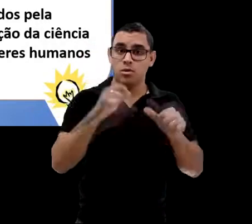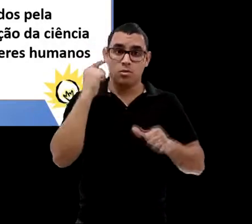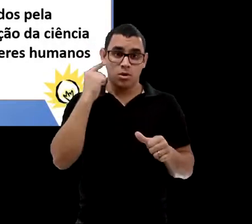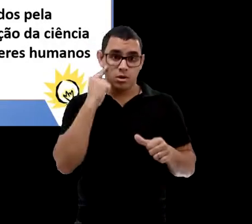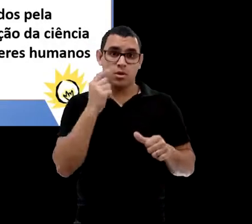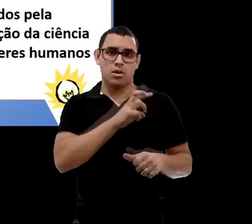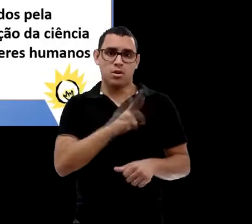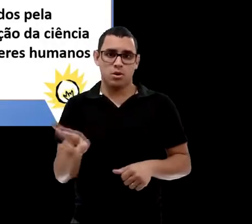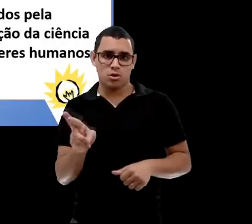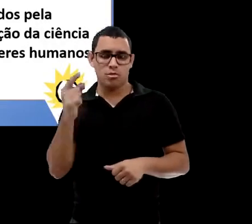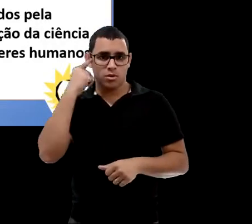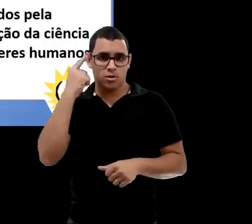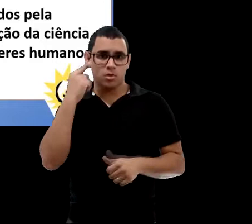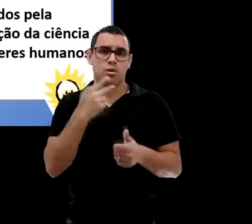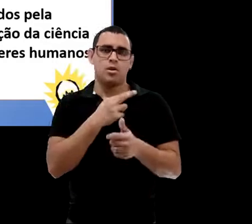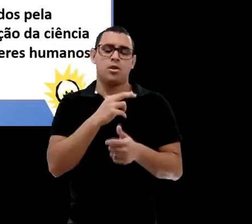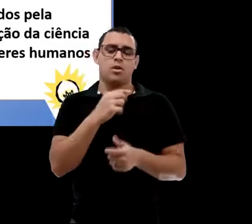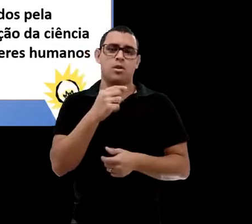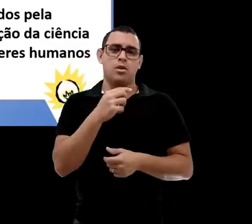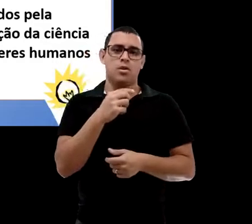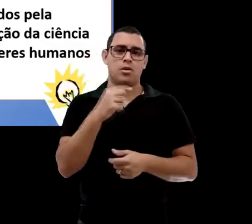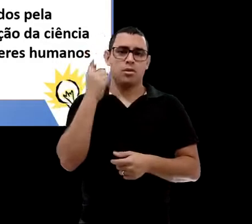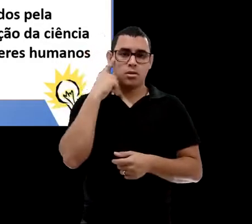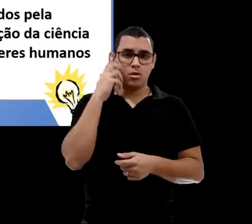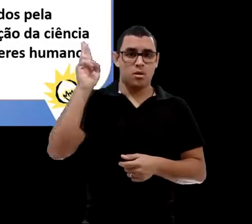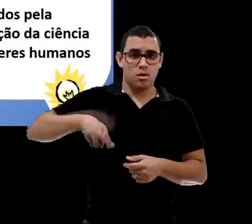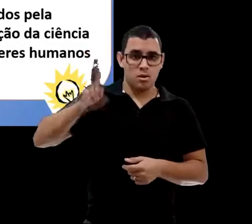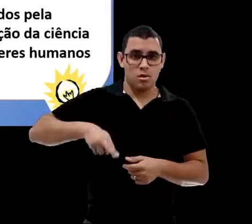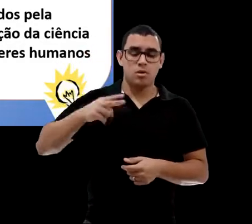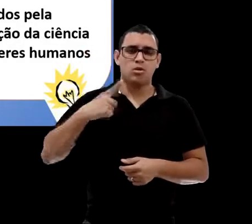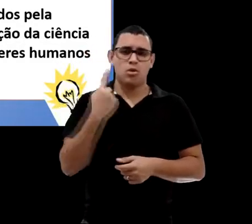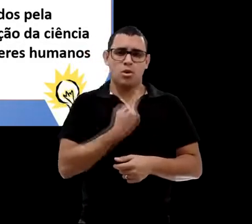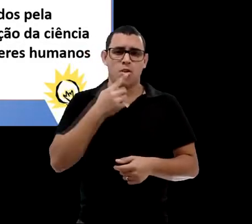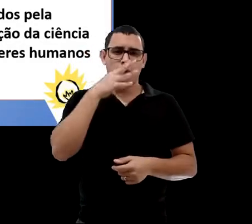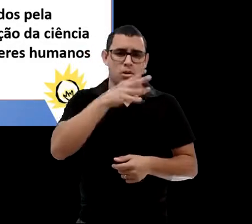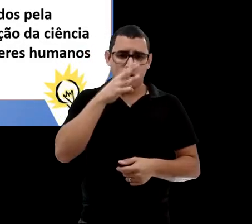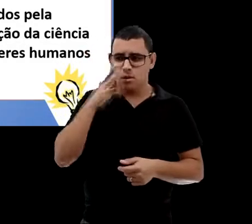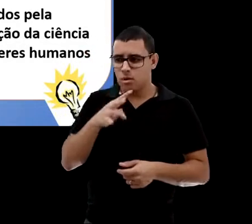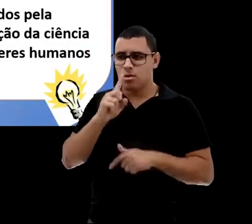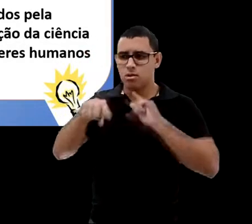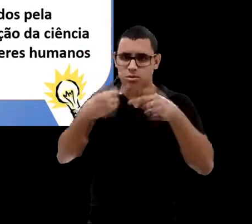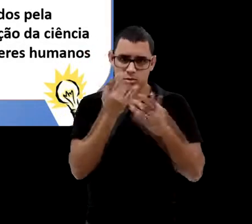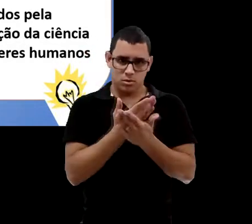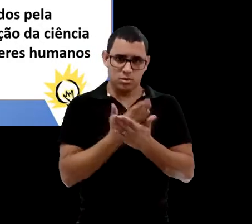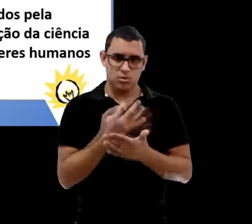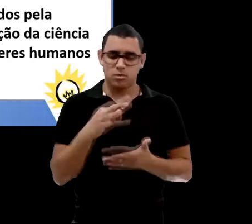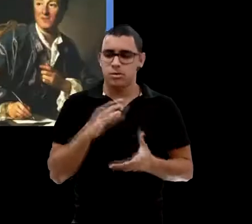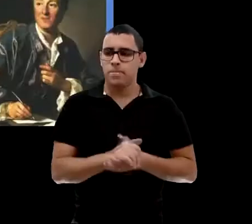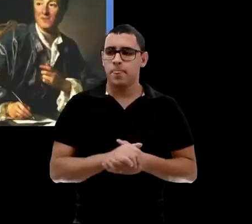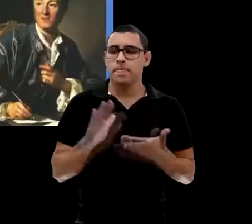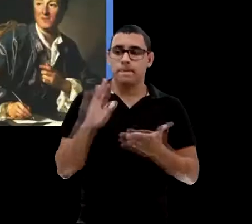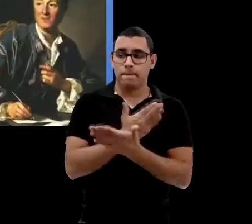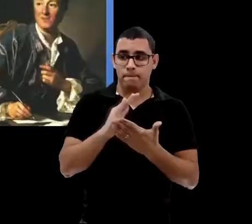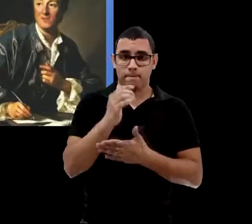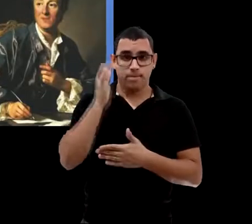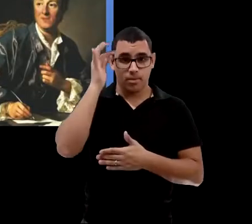dessa mudança aí desse pensamento religioso para o pensamento racional. E é claro que nós vamos também fazer a crítica, mas possivelmente na próxima